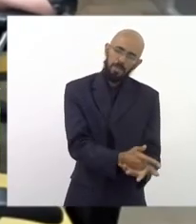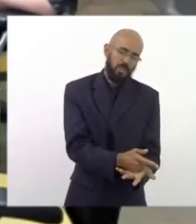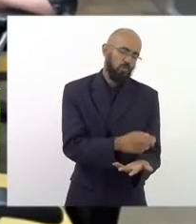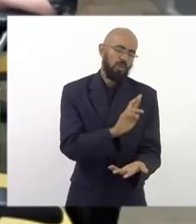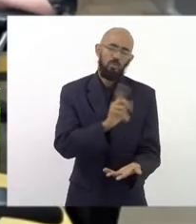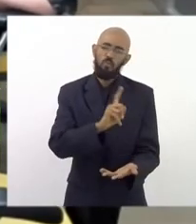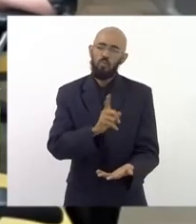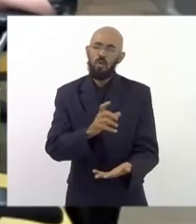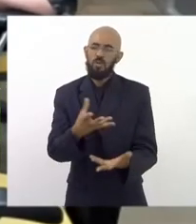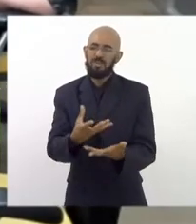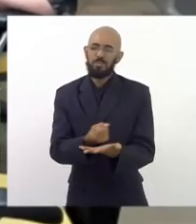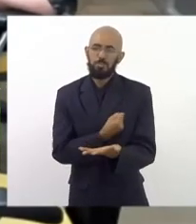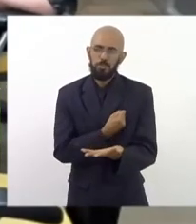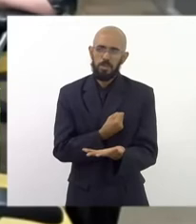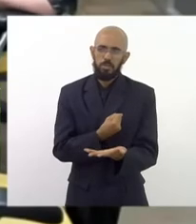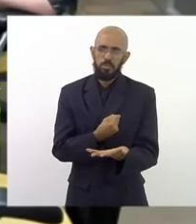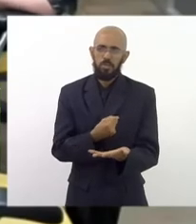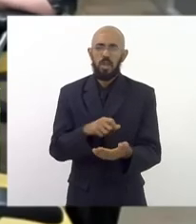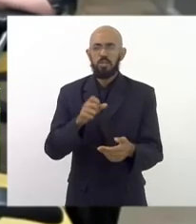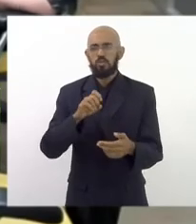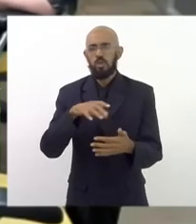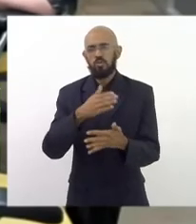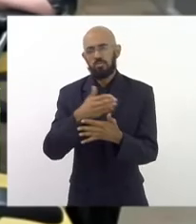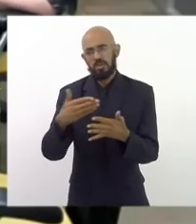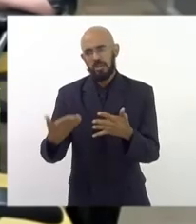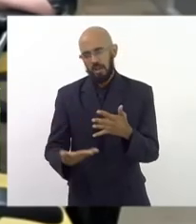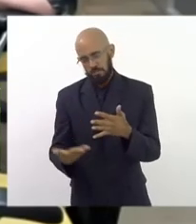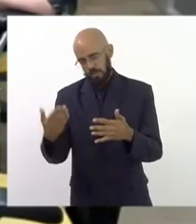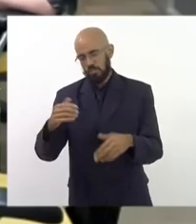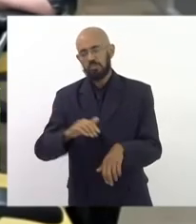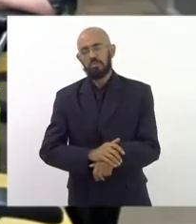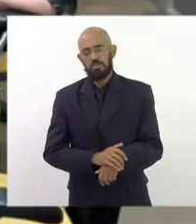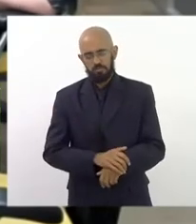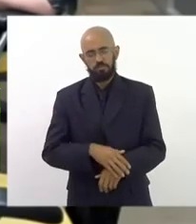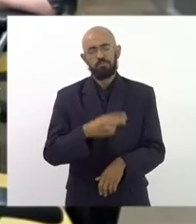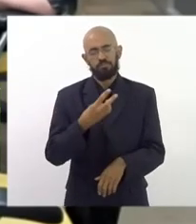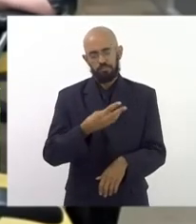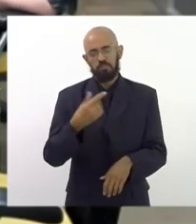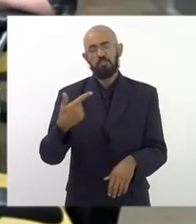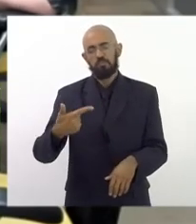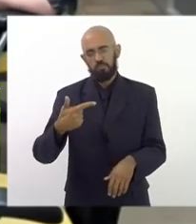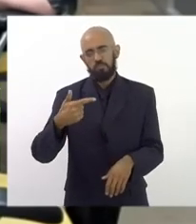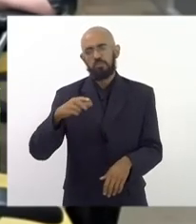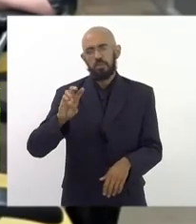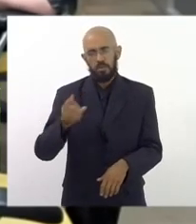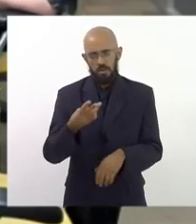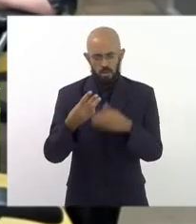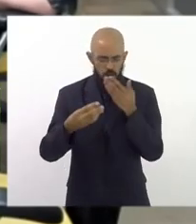só os parcelamentos, esses 32 milhões por mês são só parcelamentos, não teve pagamento.